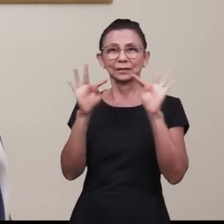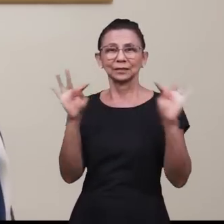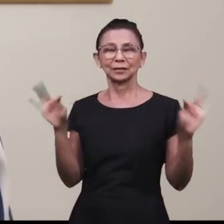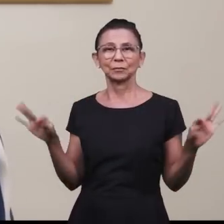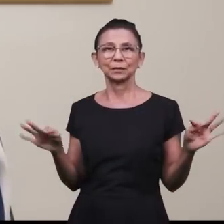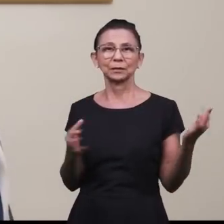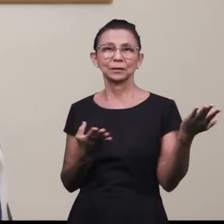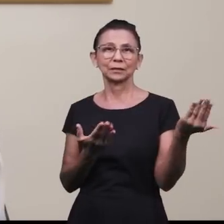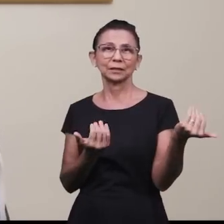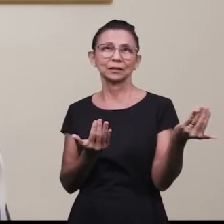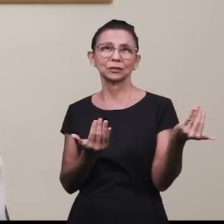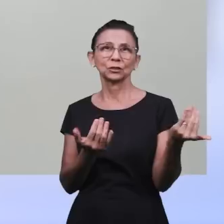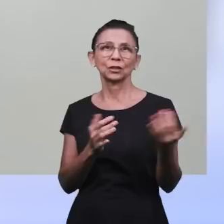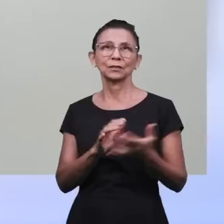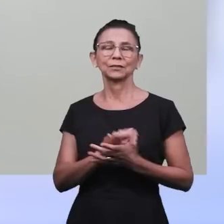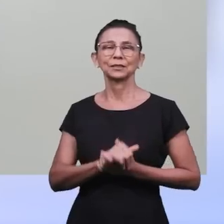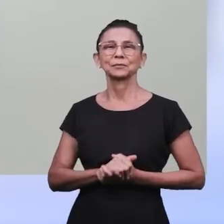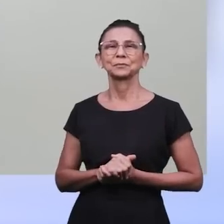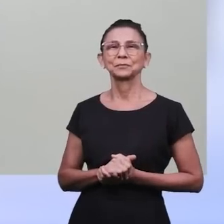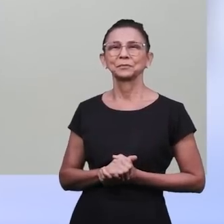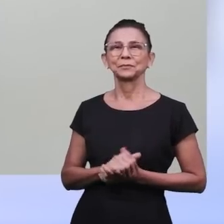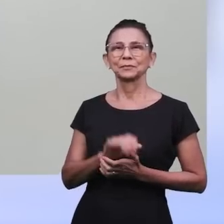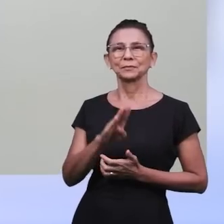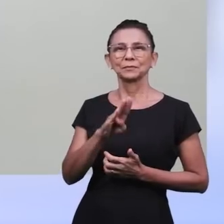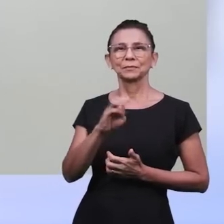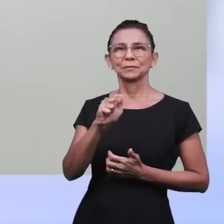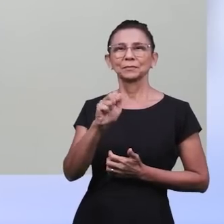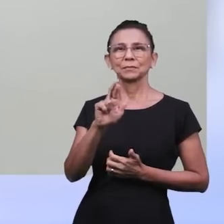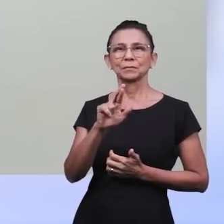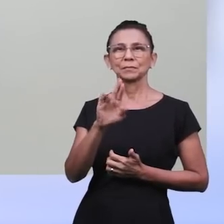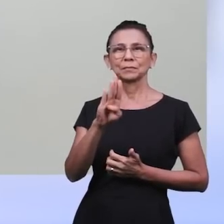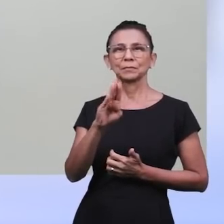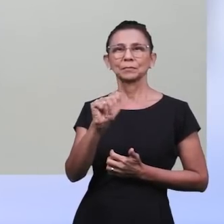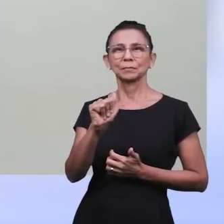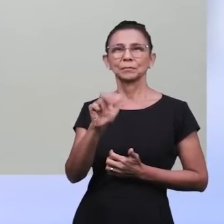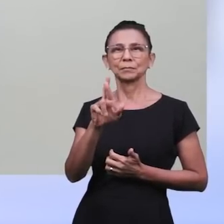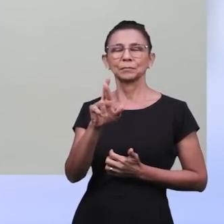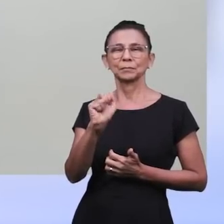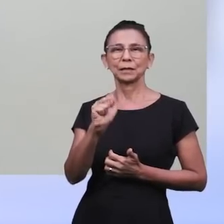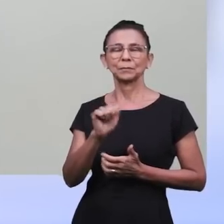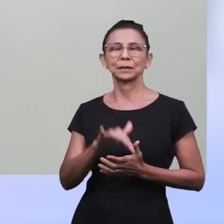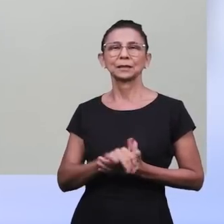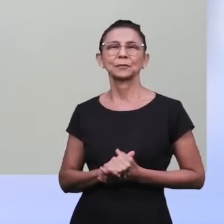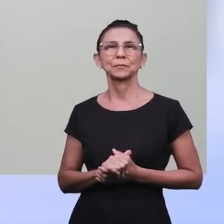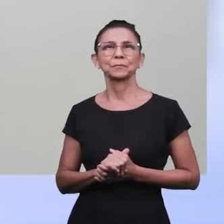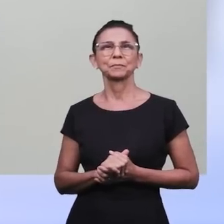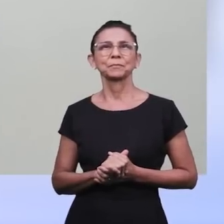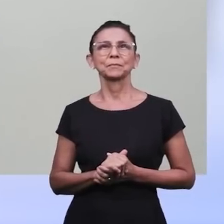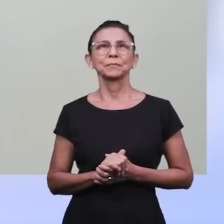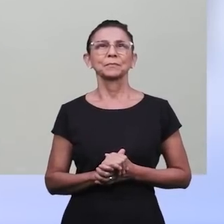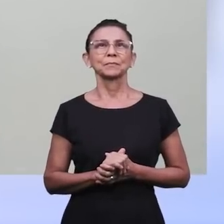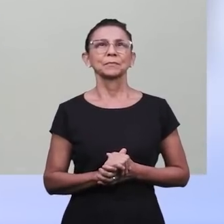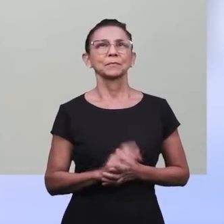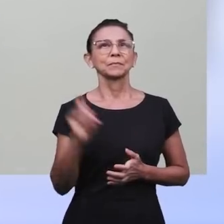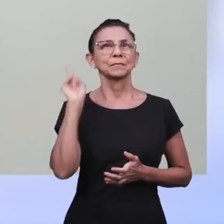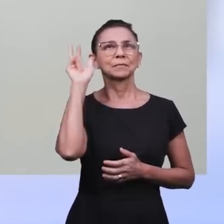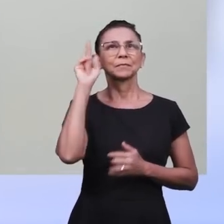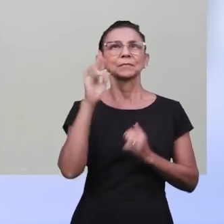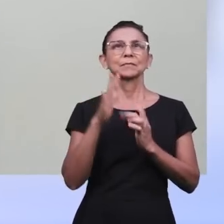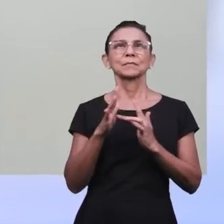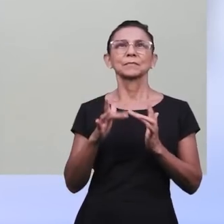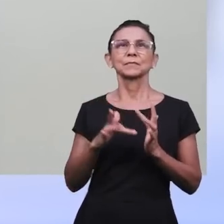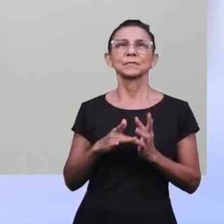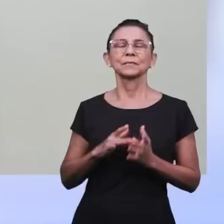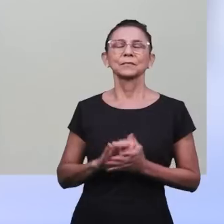domingo marcou a sua vida. Paz, Senhor, irmãos. Estou aqui hoje no Manaim de Portugal, pois nós tivemos a abertura